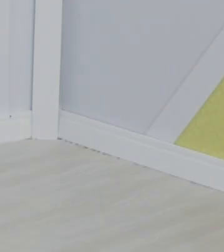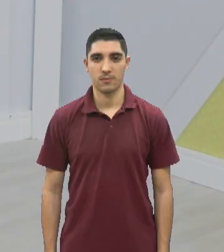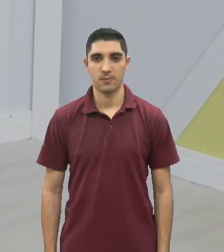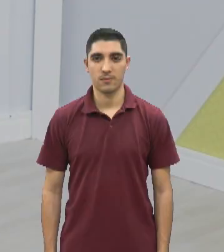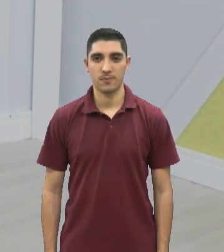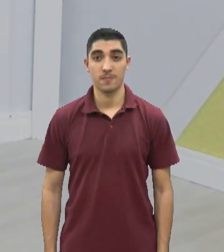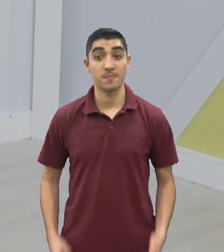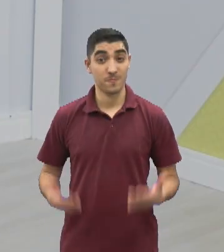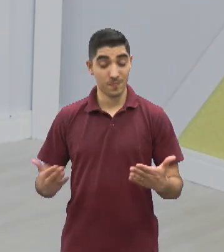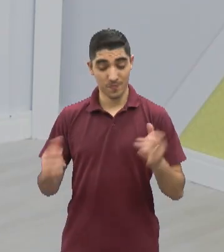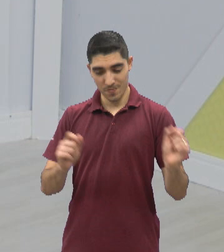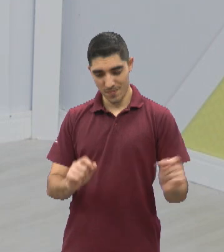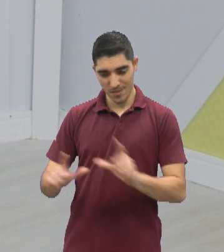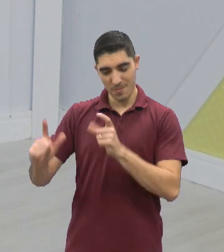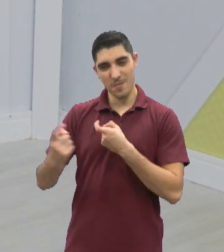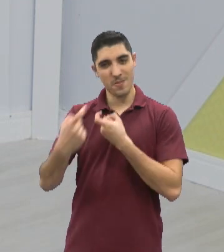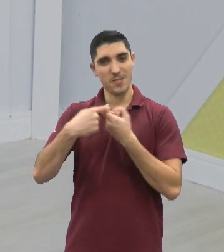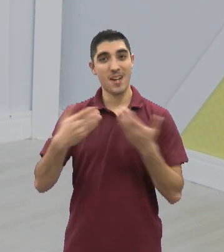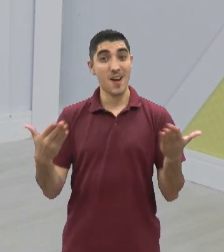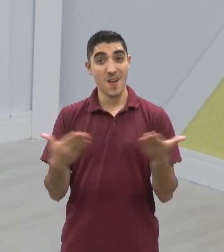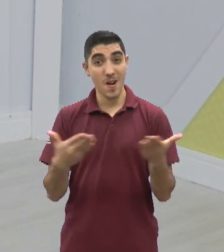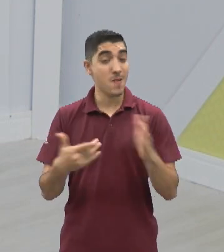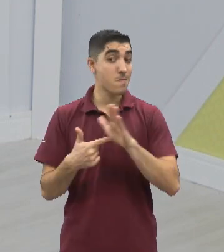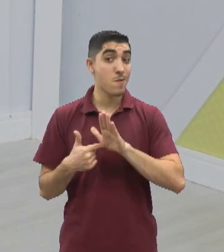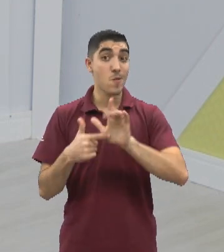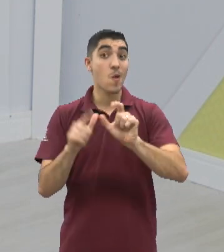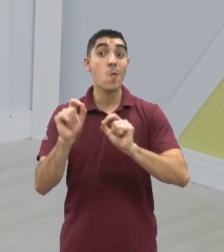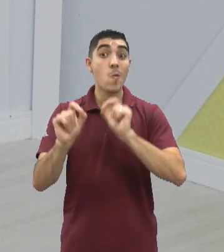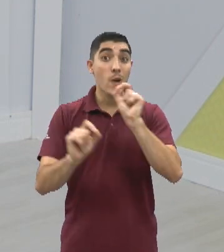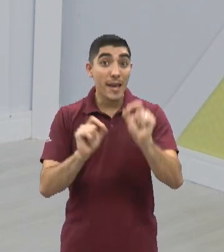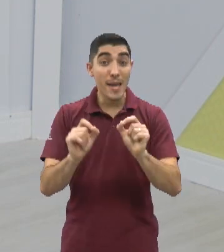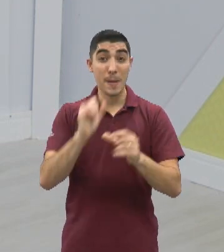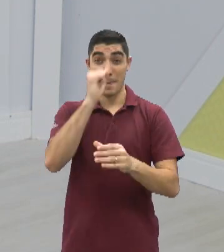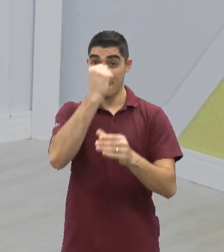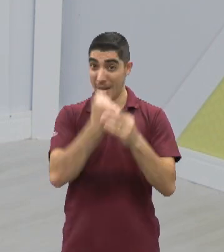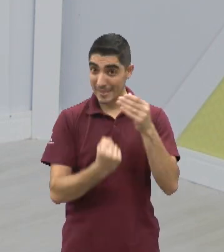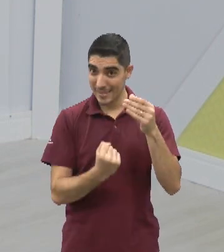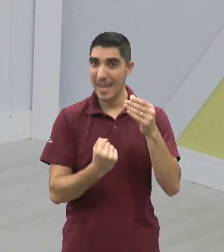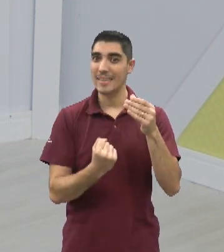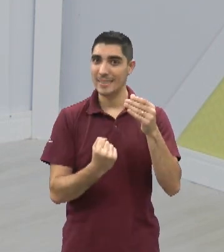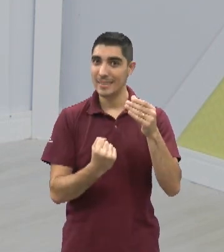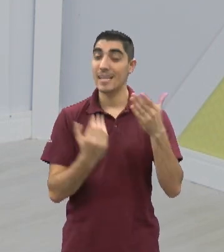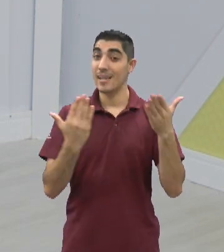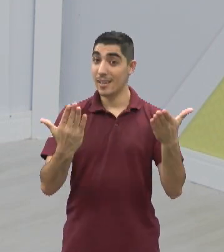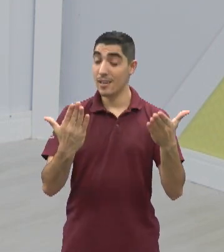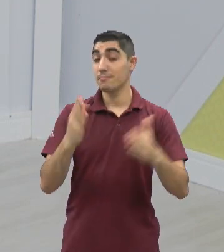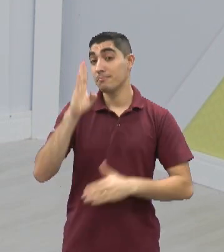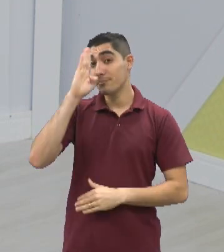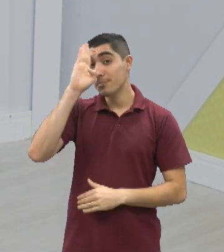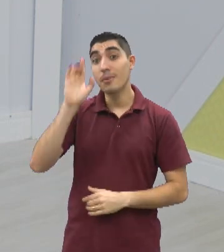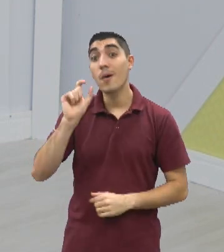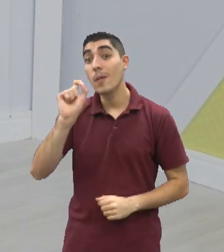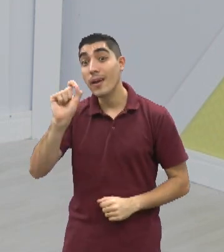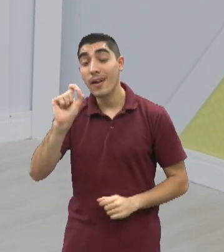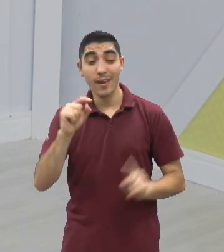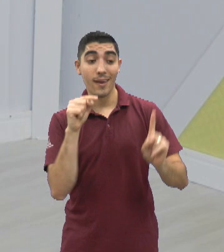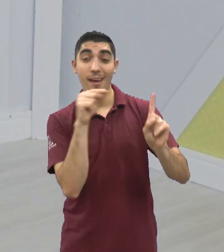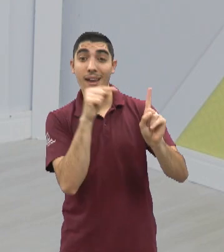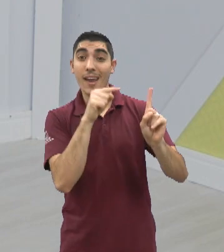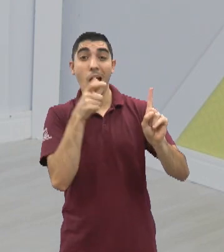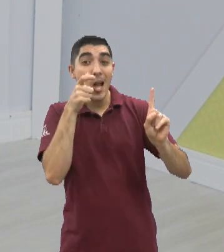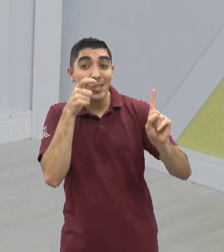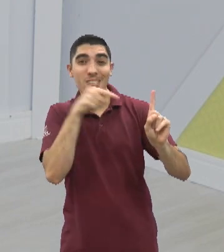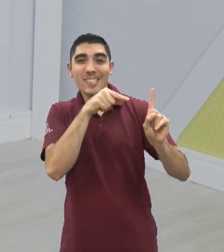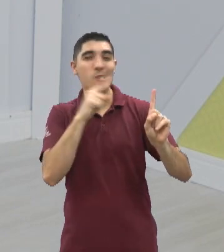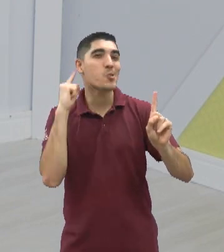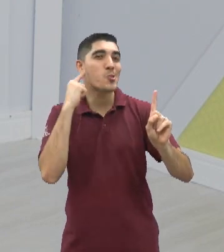Muito bem, estamos de volta com a Hora do Esporte. A gente volta para falar de basquete, principalmente para o nosso telespectador, o Jean